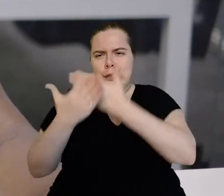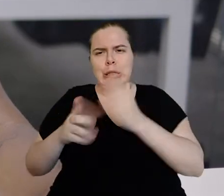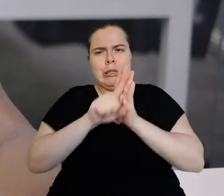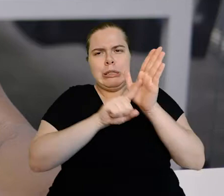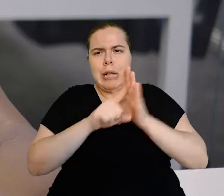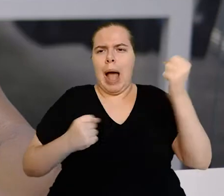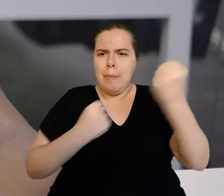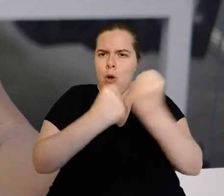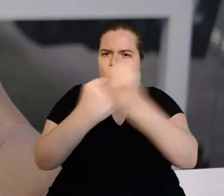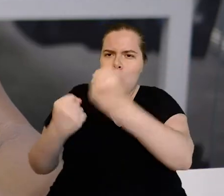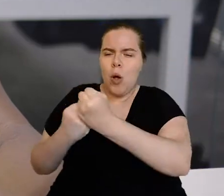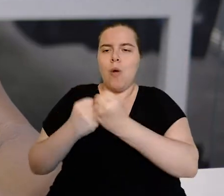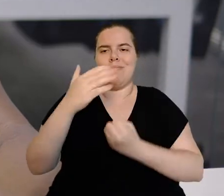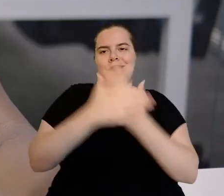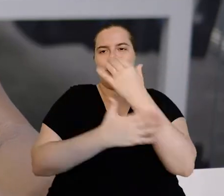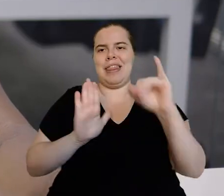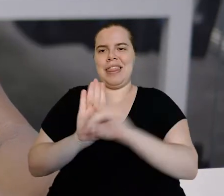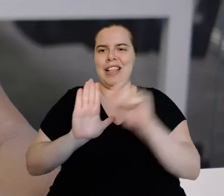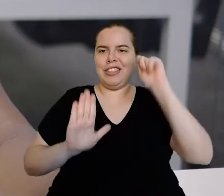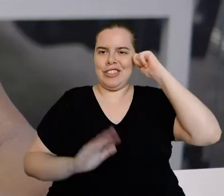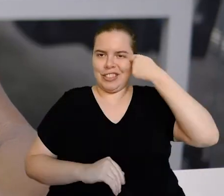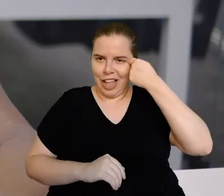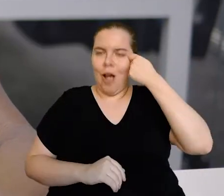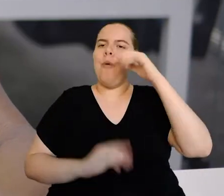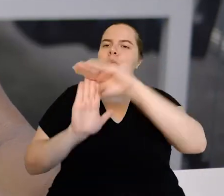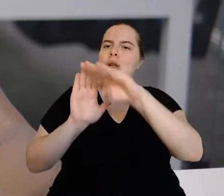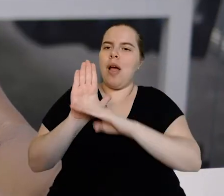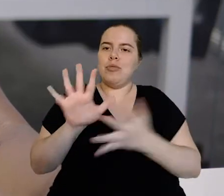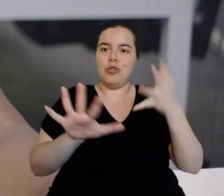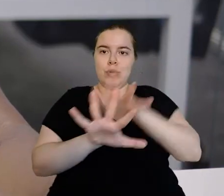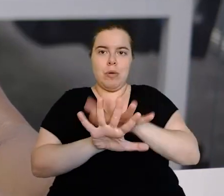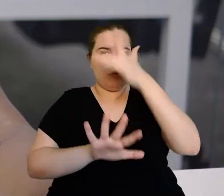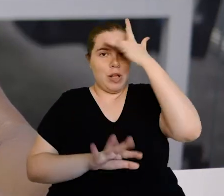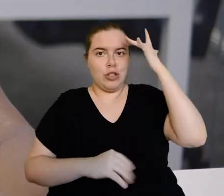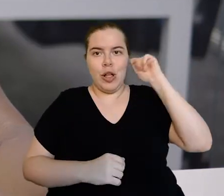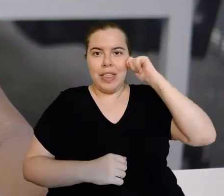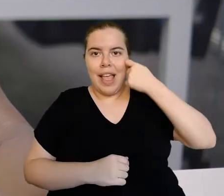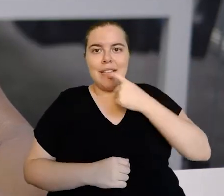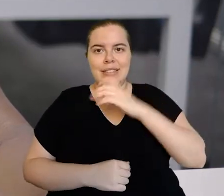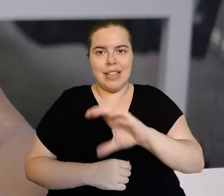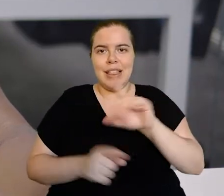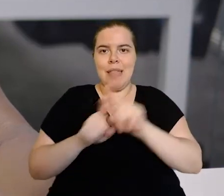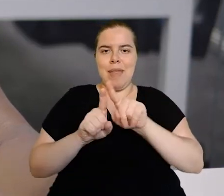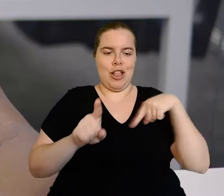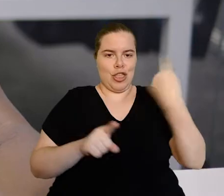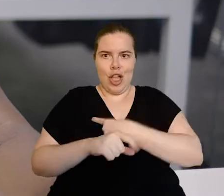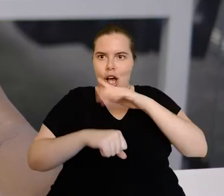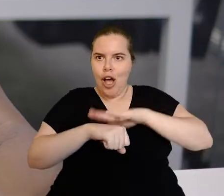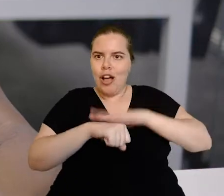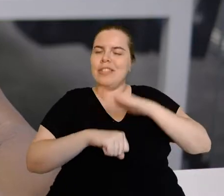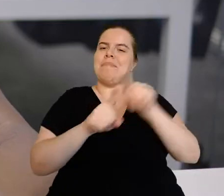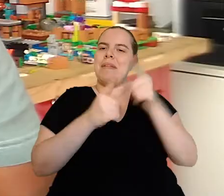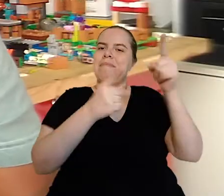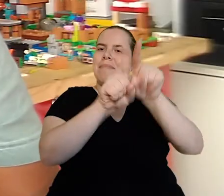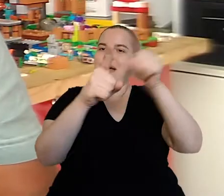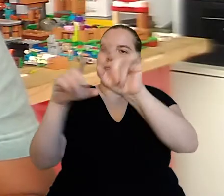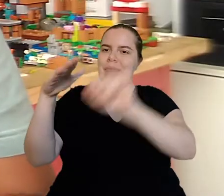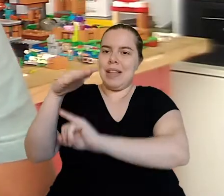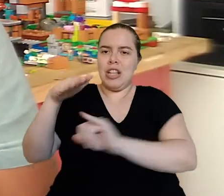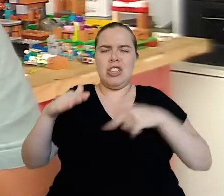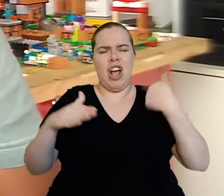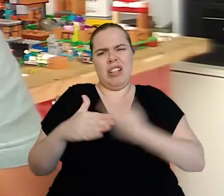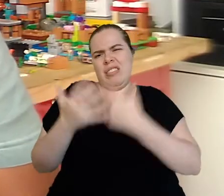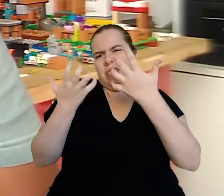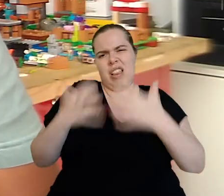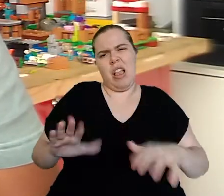buscamos apoio e assim surgiu o Identidade Negra, um programa de inclusão de pessoas negras para a CI&T. A gente não